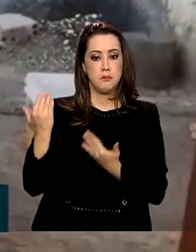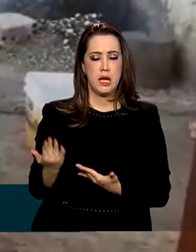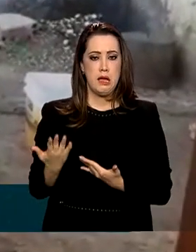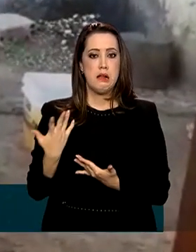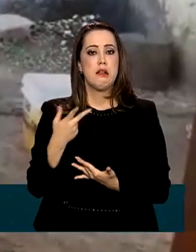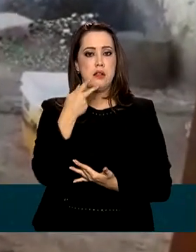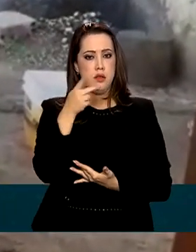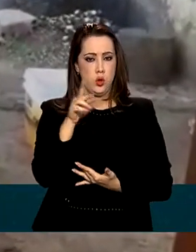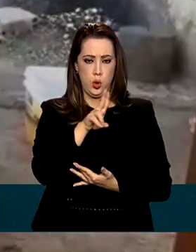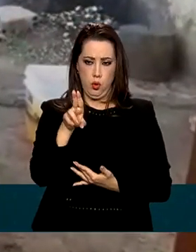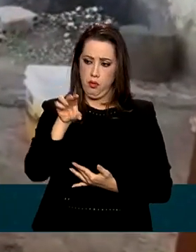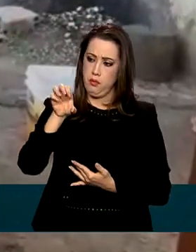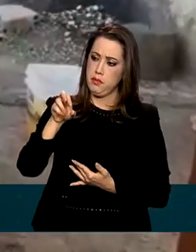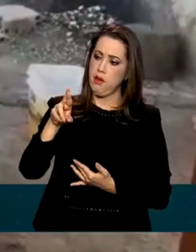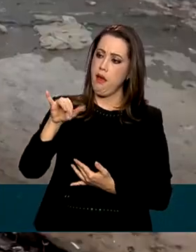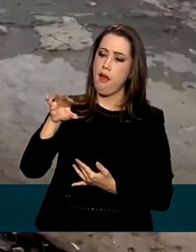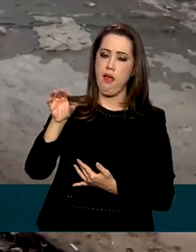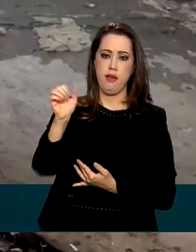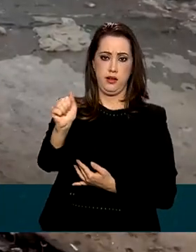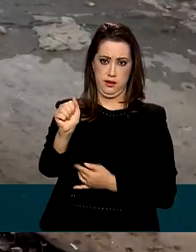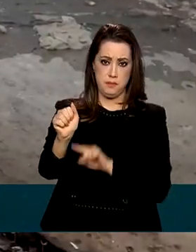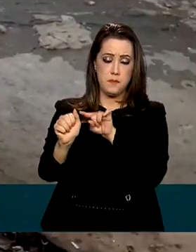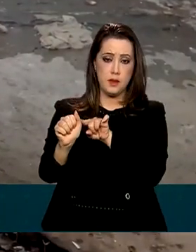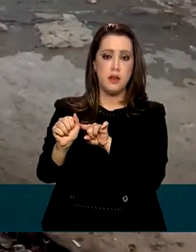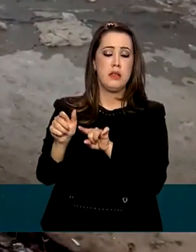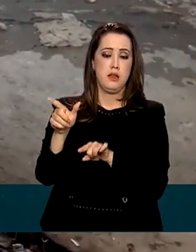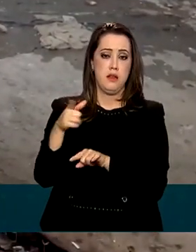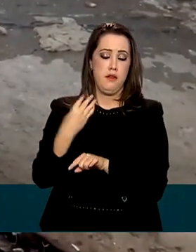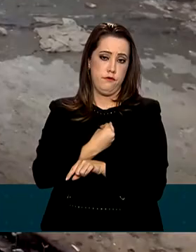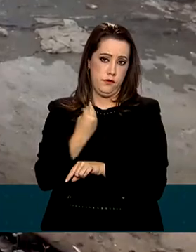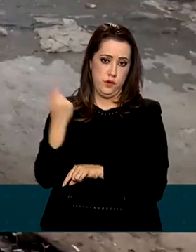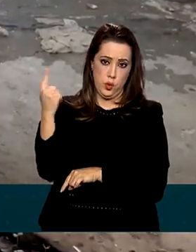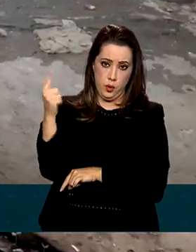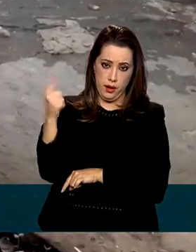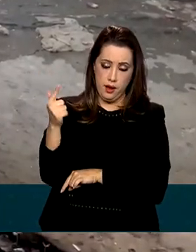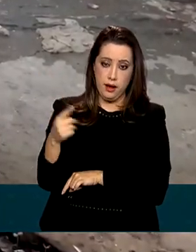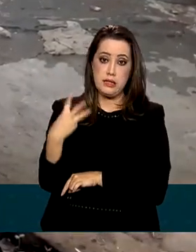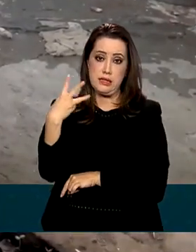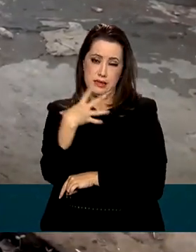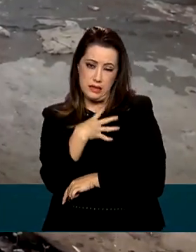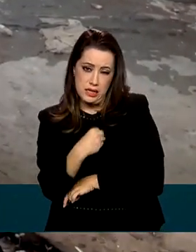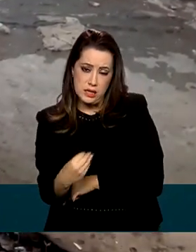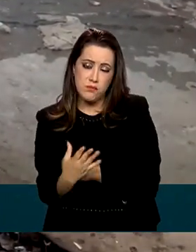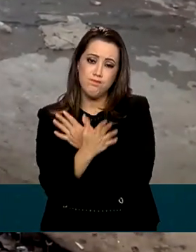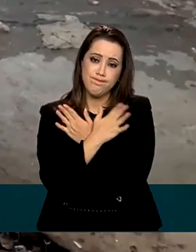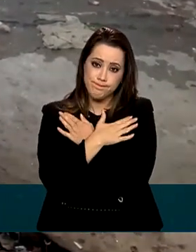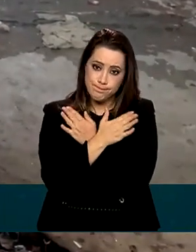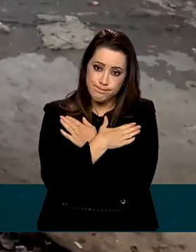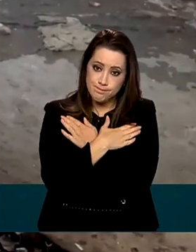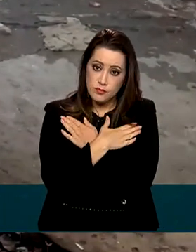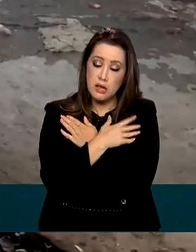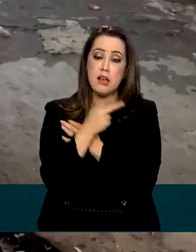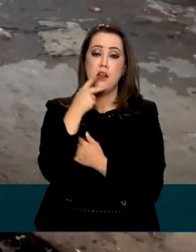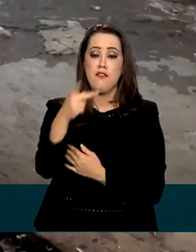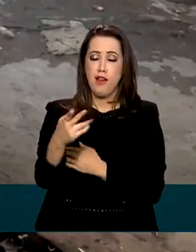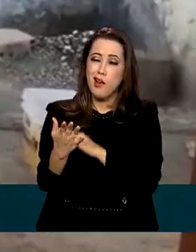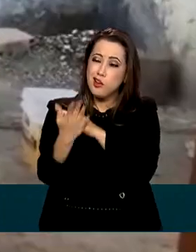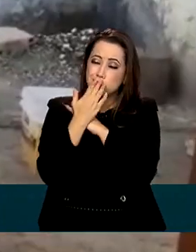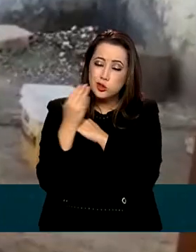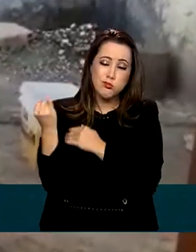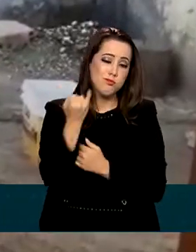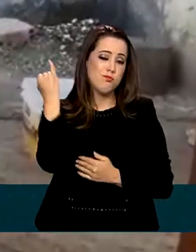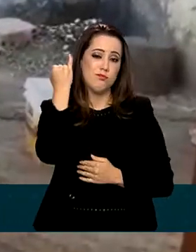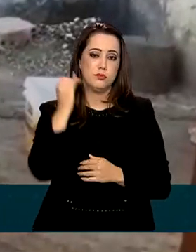mora no Jardim Gá, em Goiás, tem três filhos e está desempregada. Ela conta como o auxílio vem ajudando.